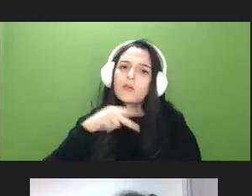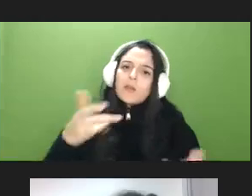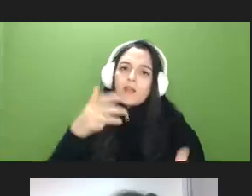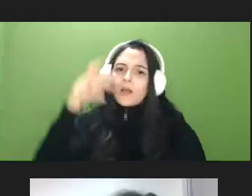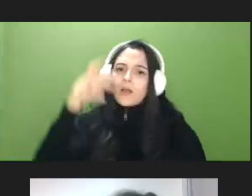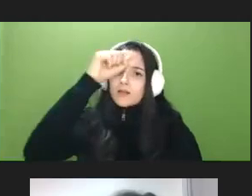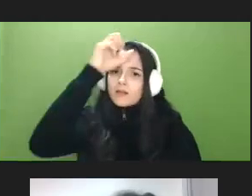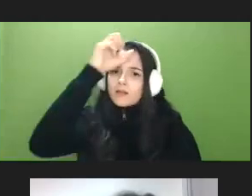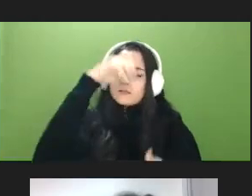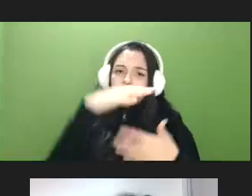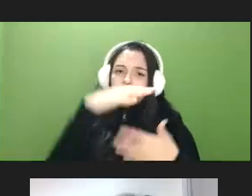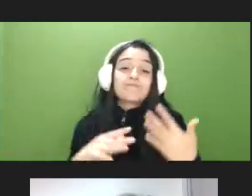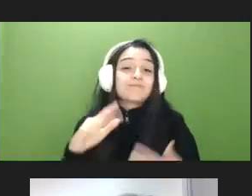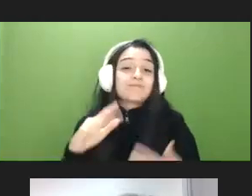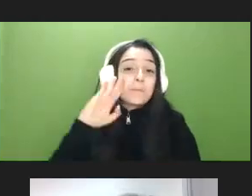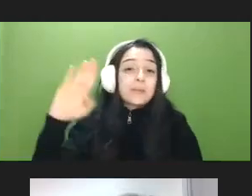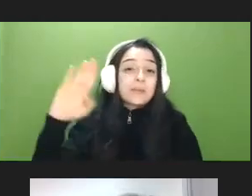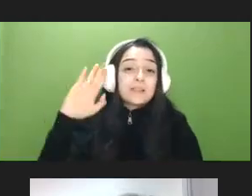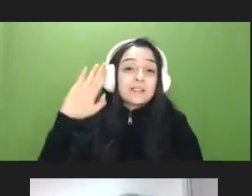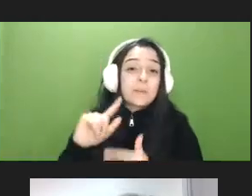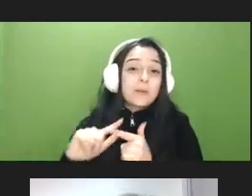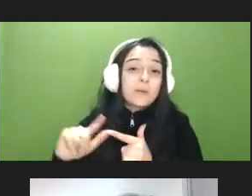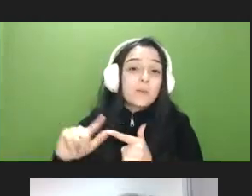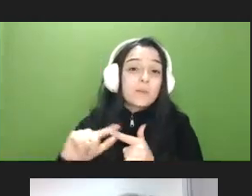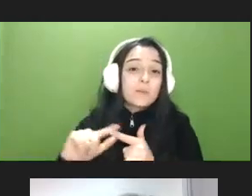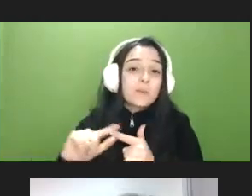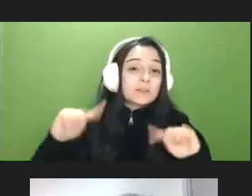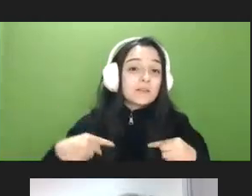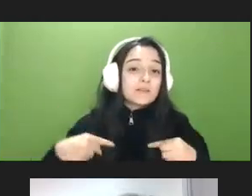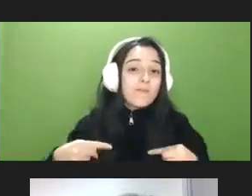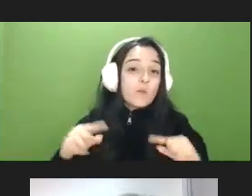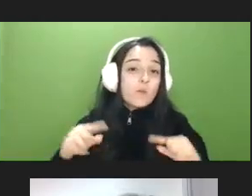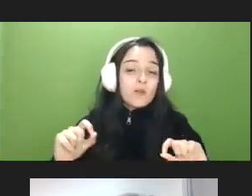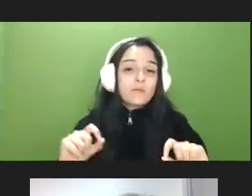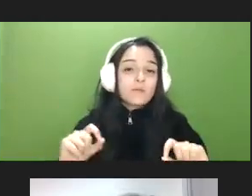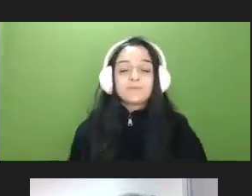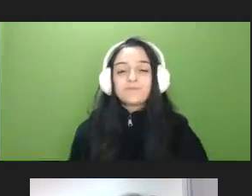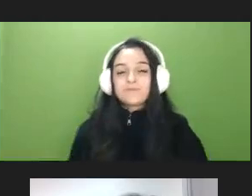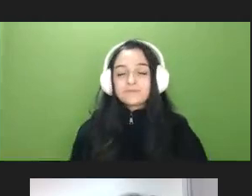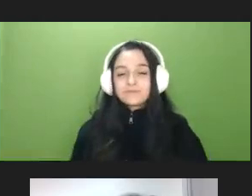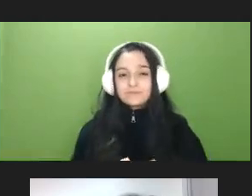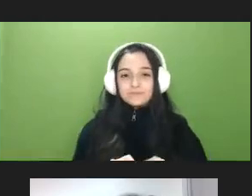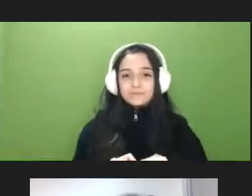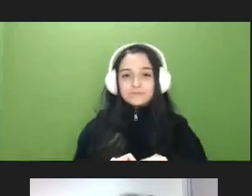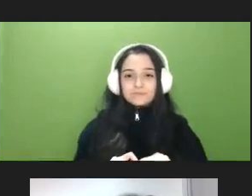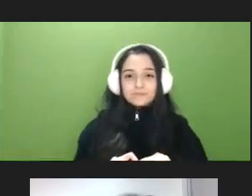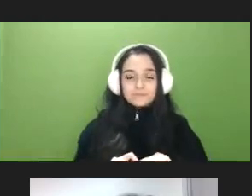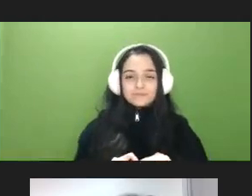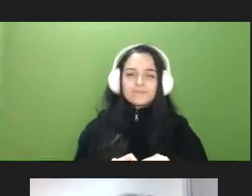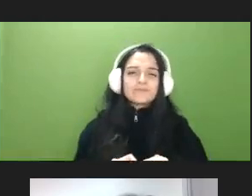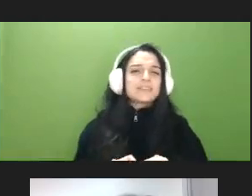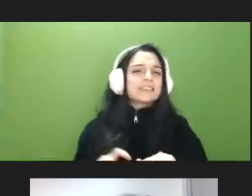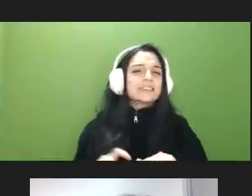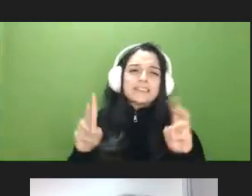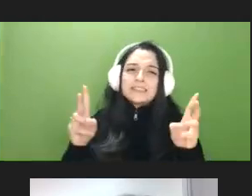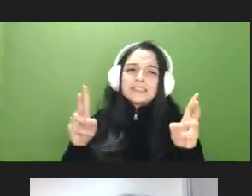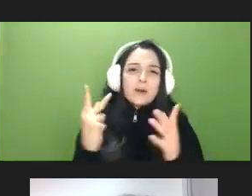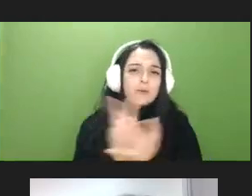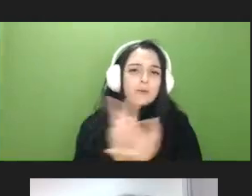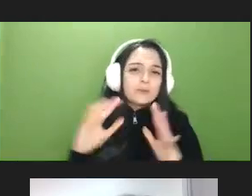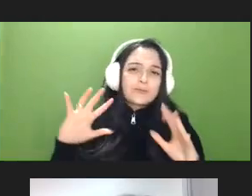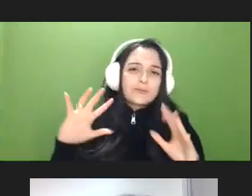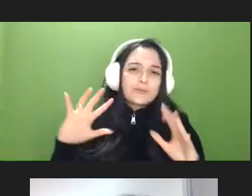maior empecilho, talvez, um empecilho que acomete a diversas pessoas,